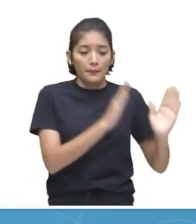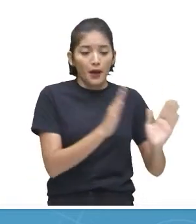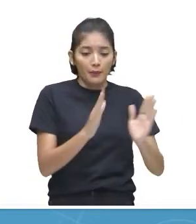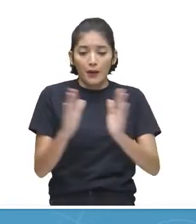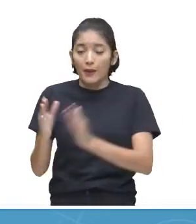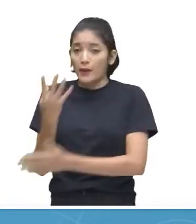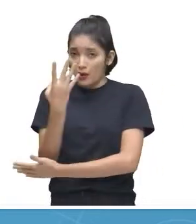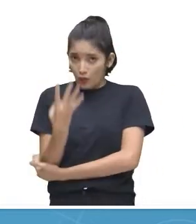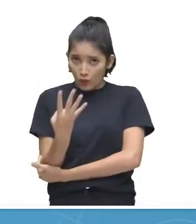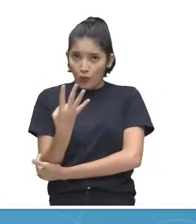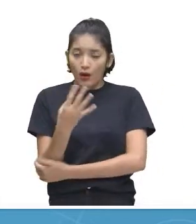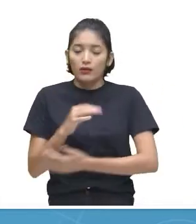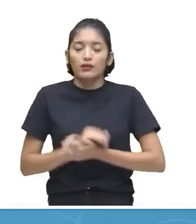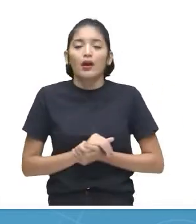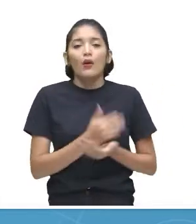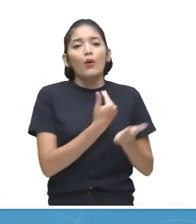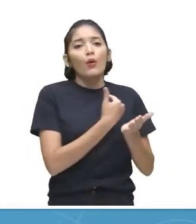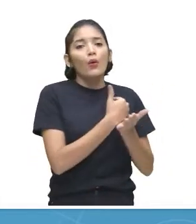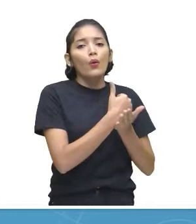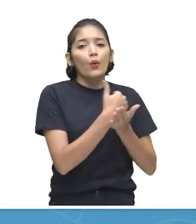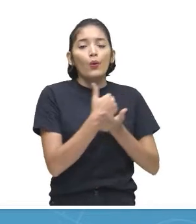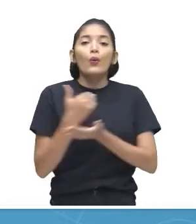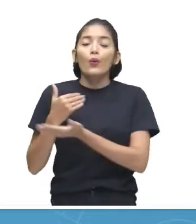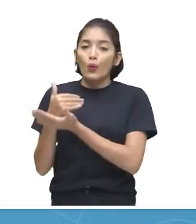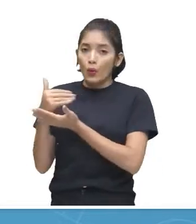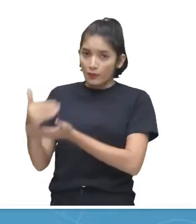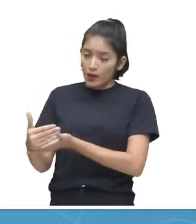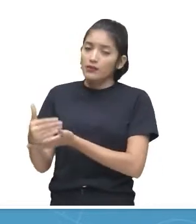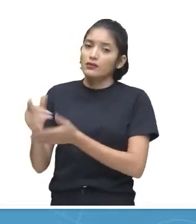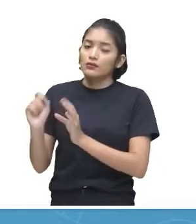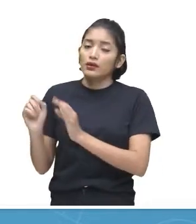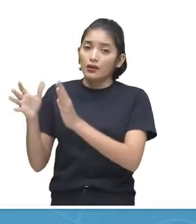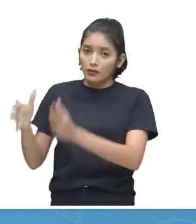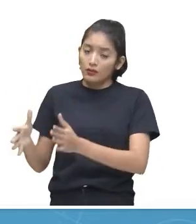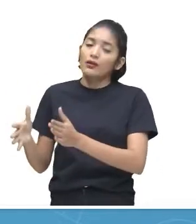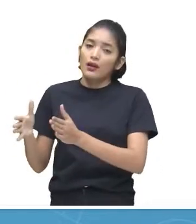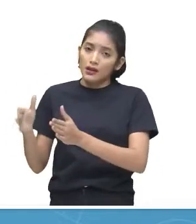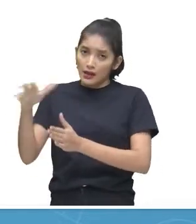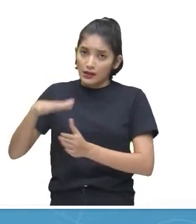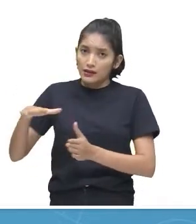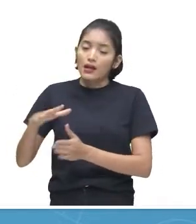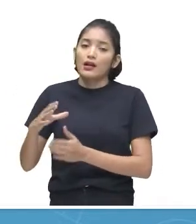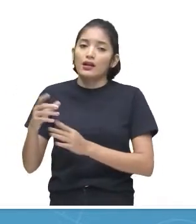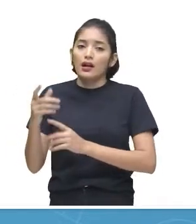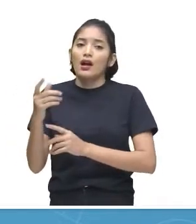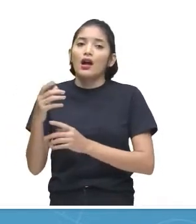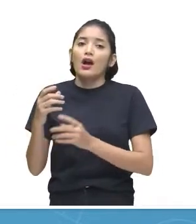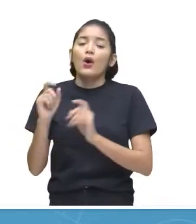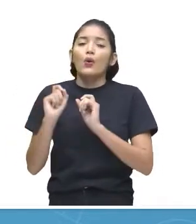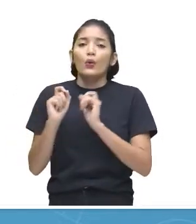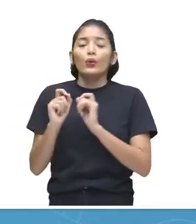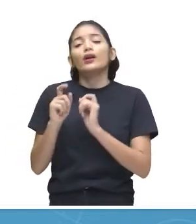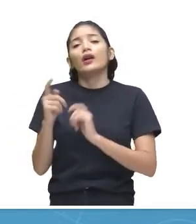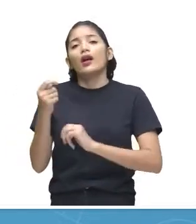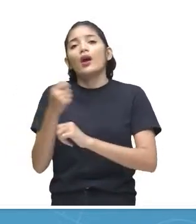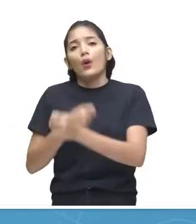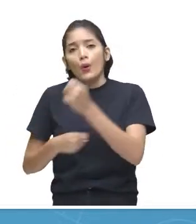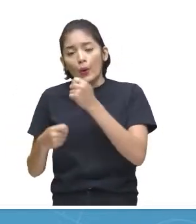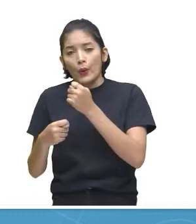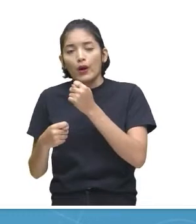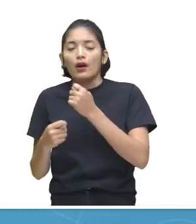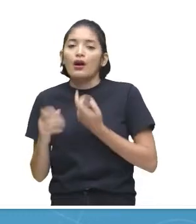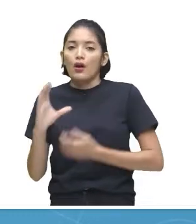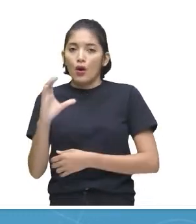né? E a gente começa no capitalismo comercial. O capitalismo comercial, ele surge quando se troca do